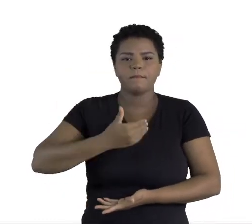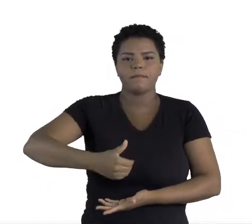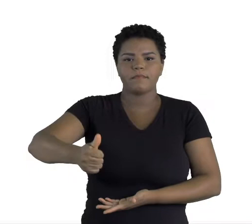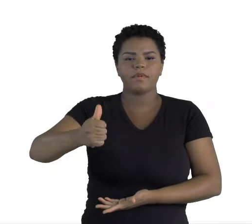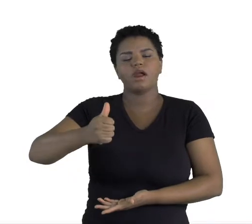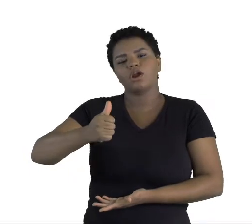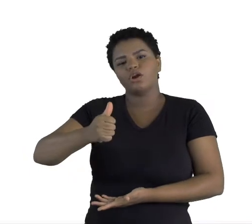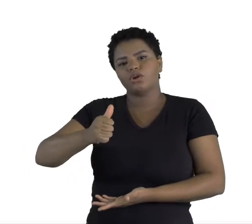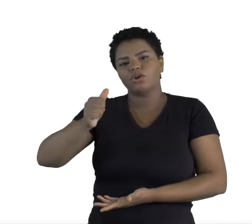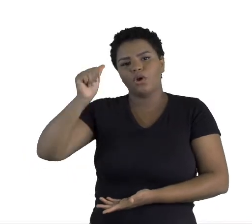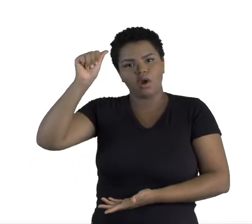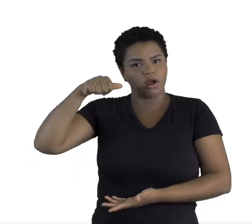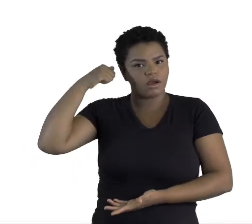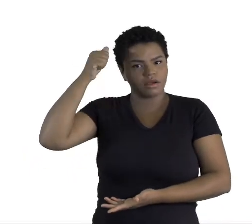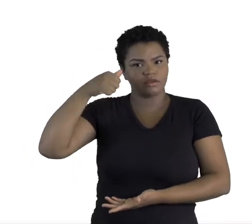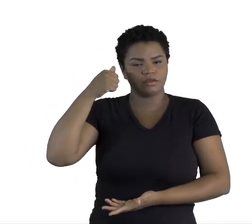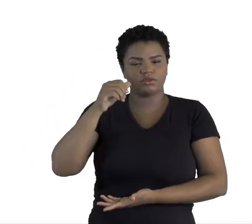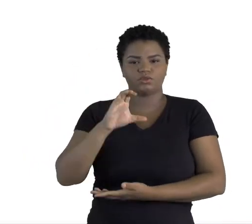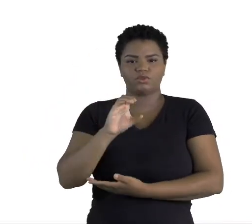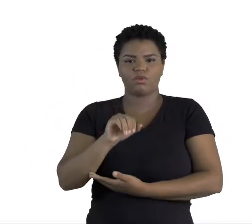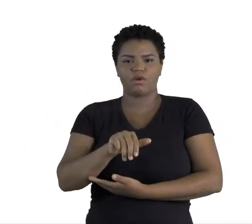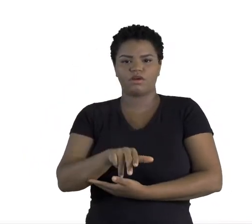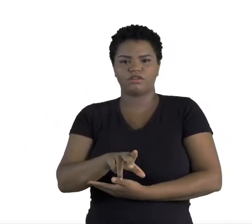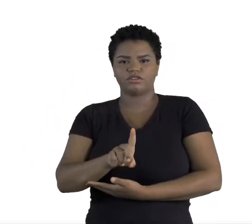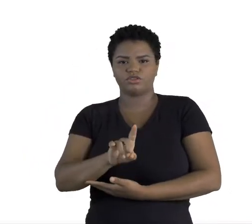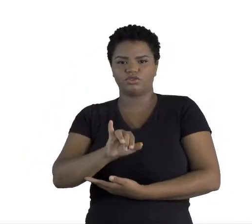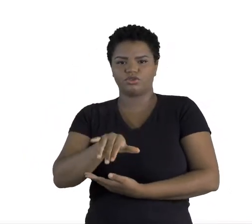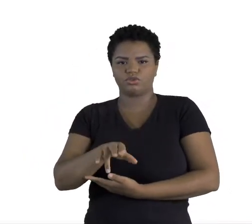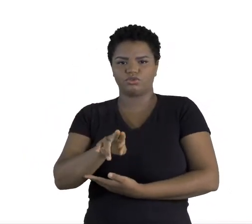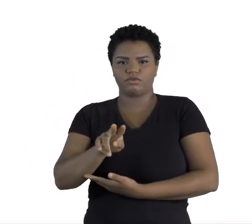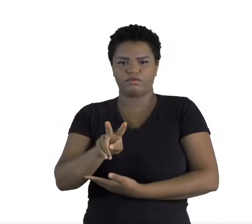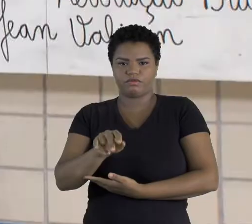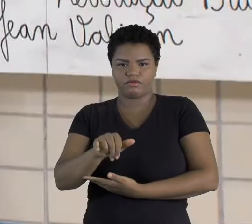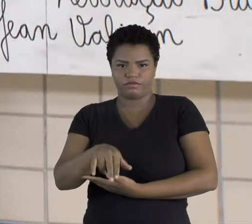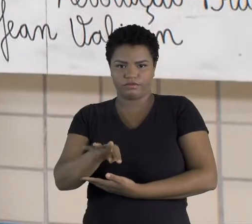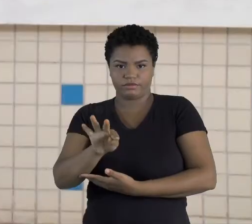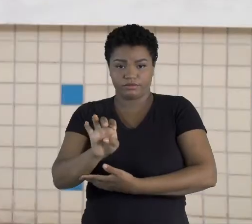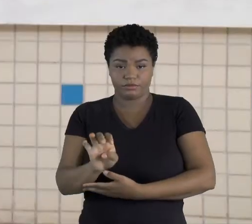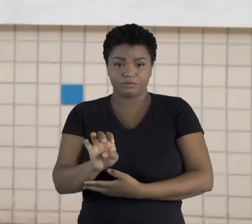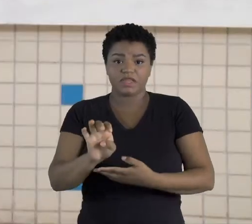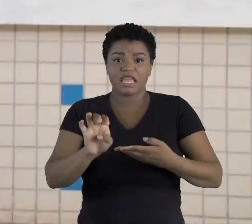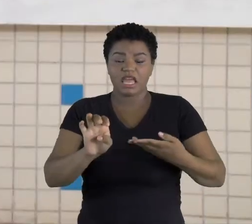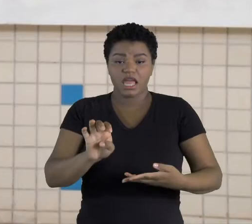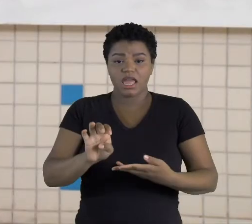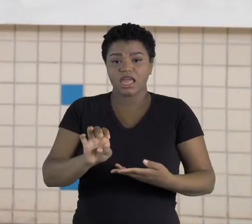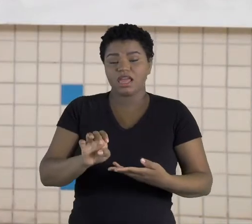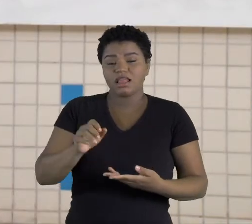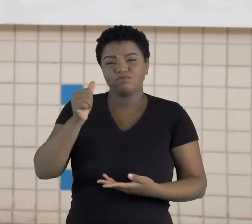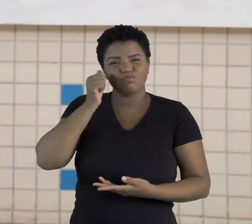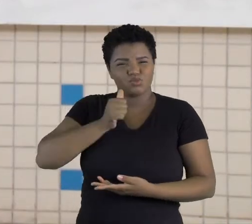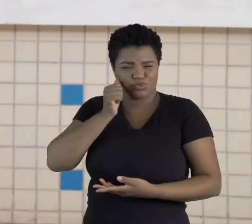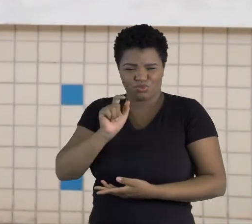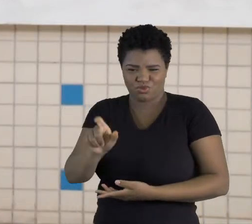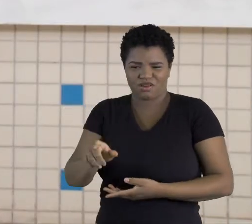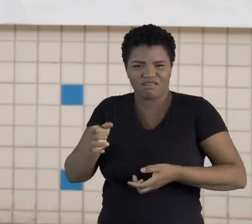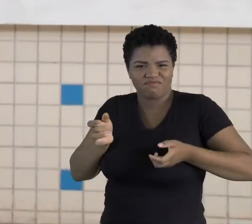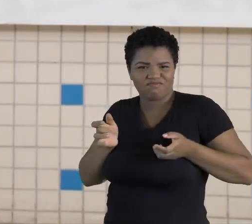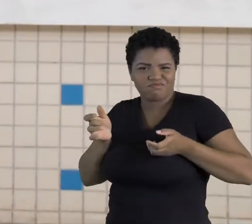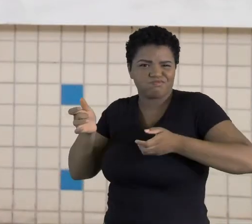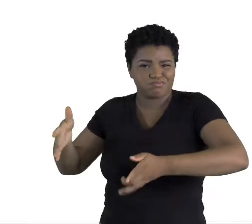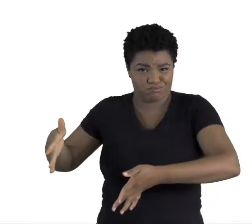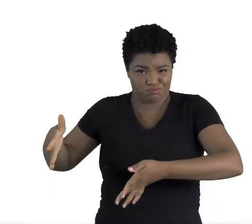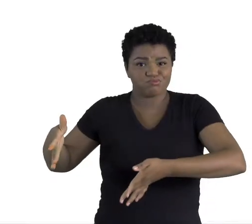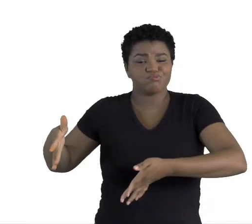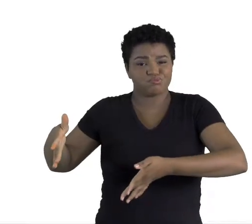E quem foi Fantine nessa narrativa? A Fantine, ela foi abandonada, vejamos aí o próximo, ela